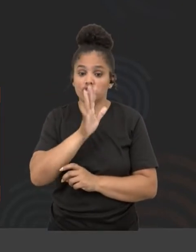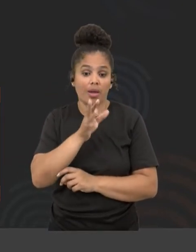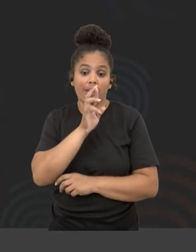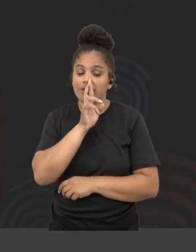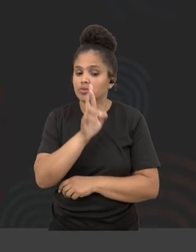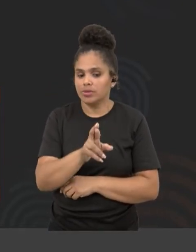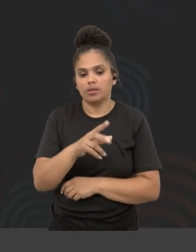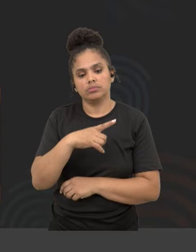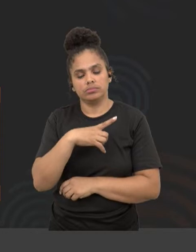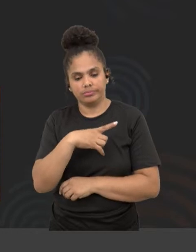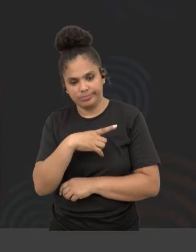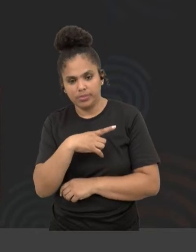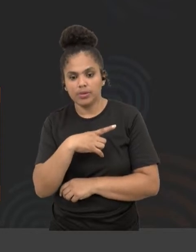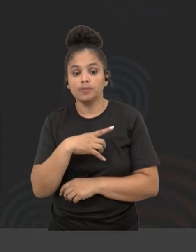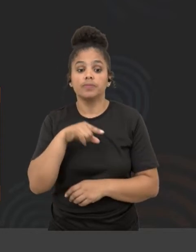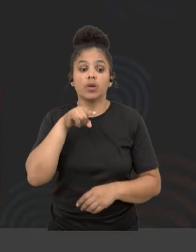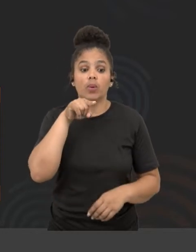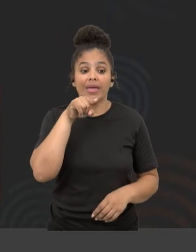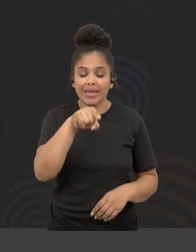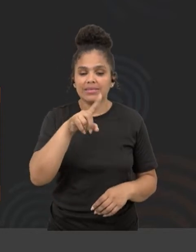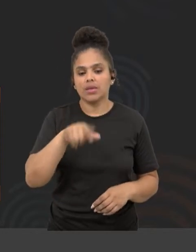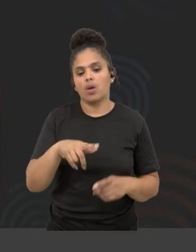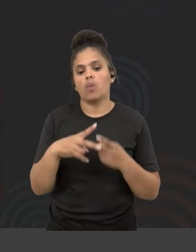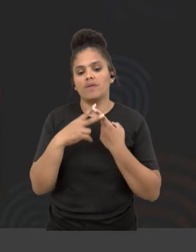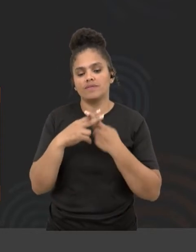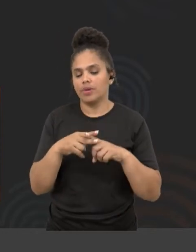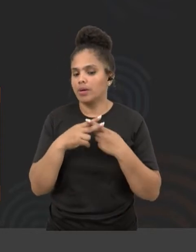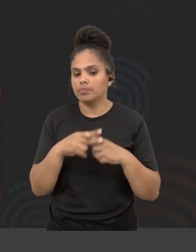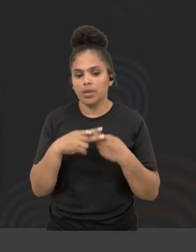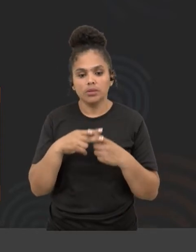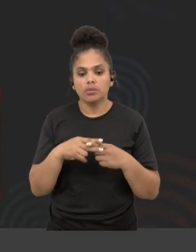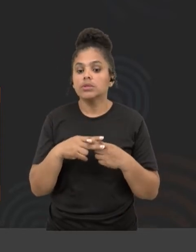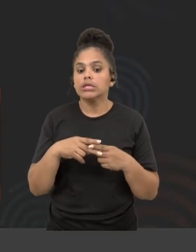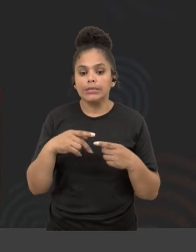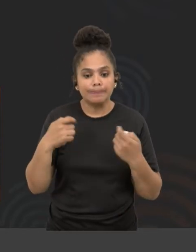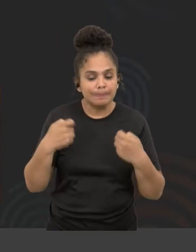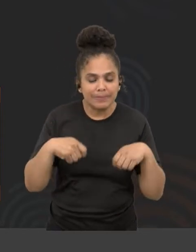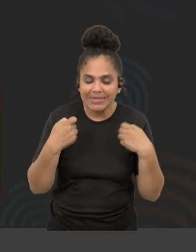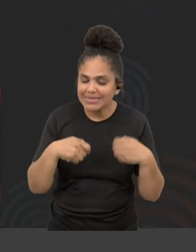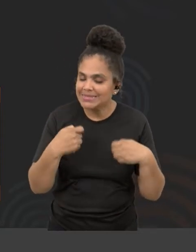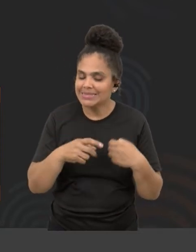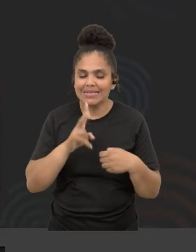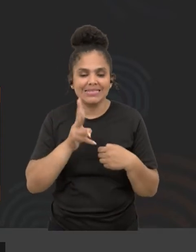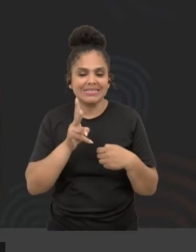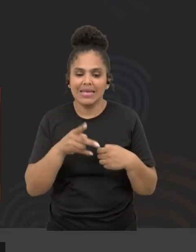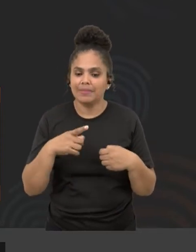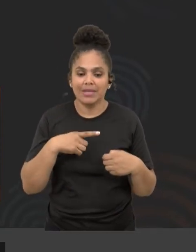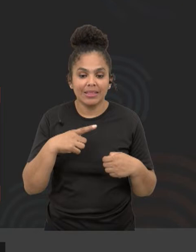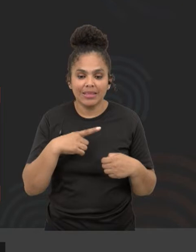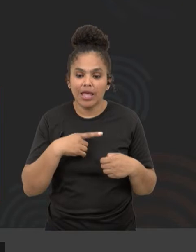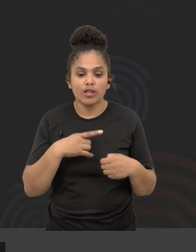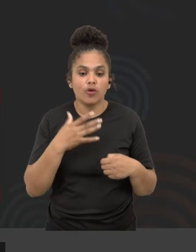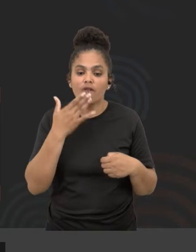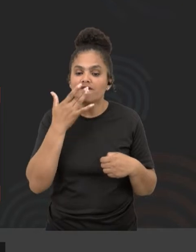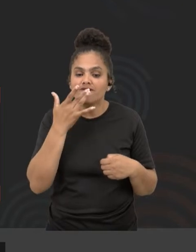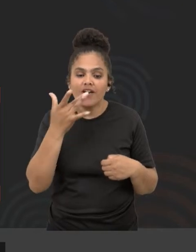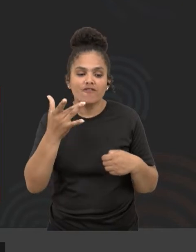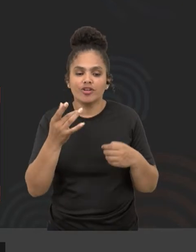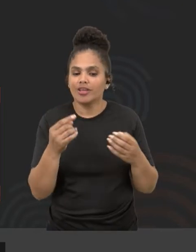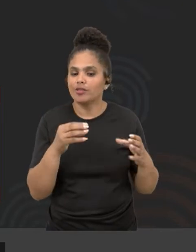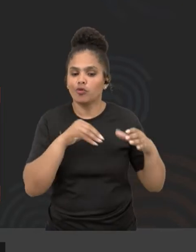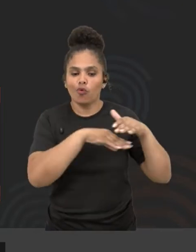Então, eu acho que é um tipo de ferramenta que ela deveria estar ali nos favoritos de todo designer, de